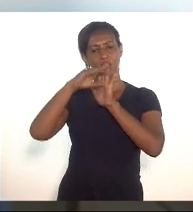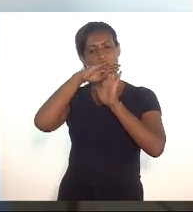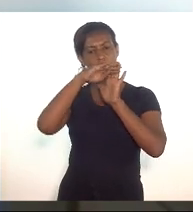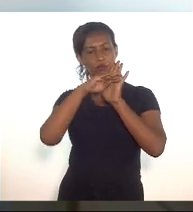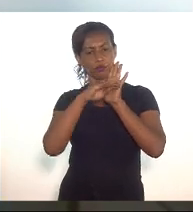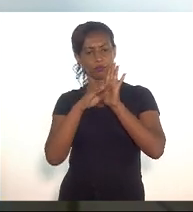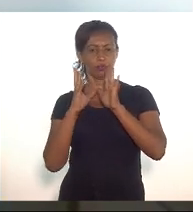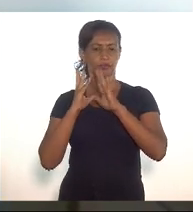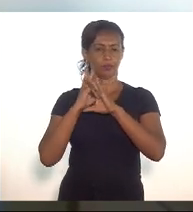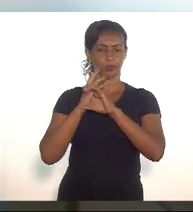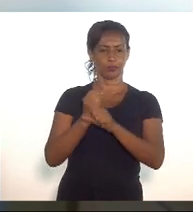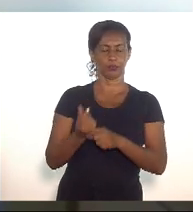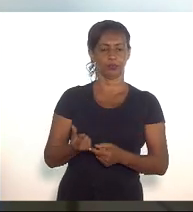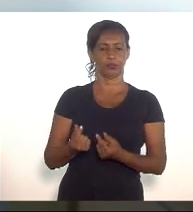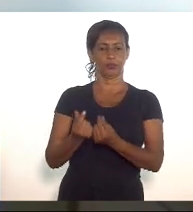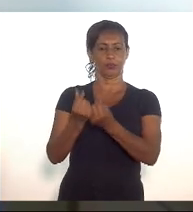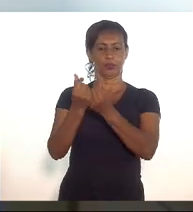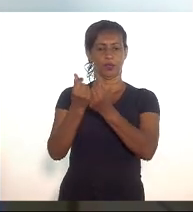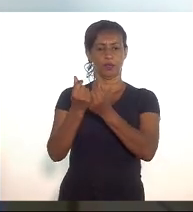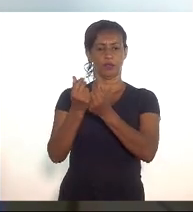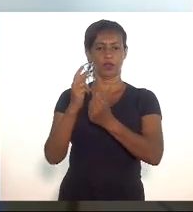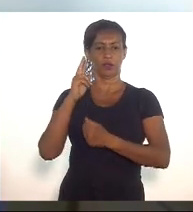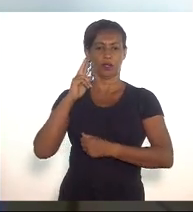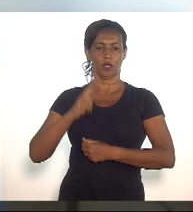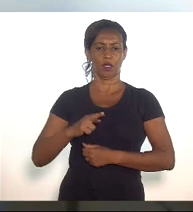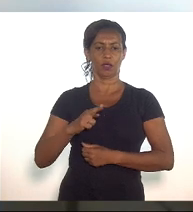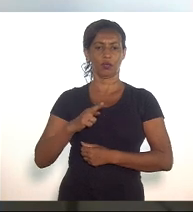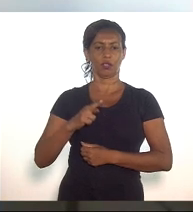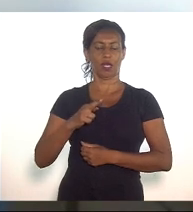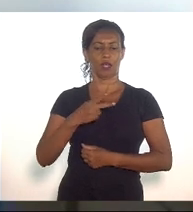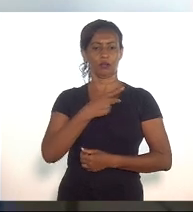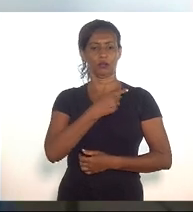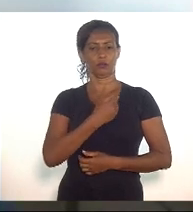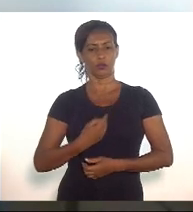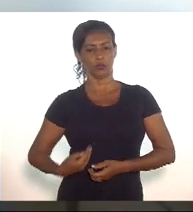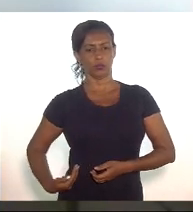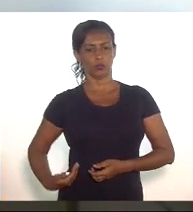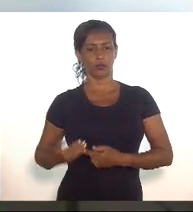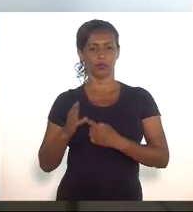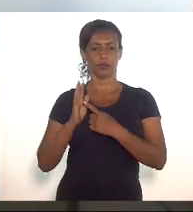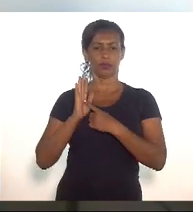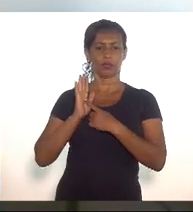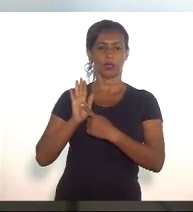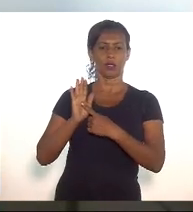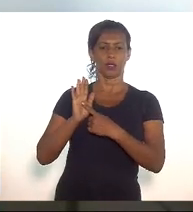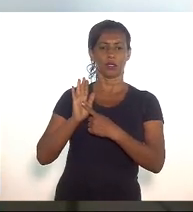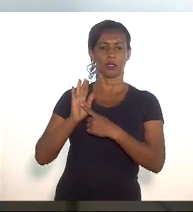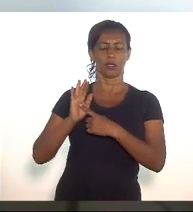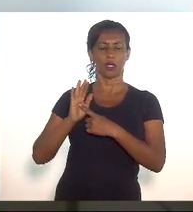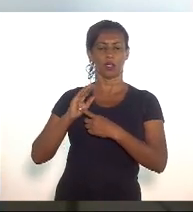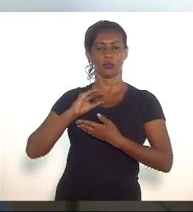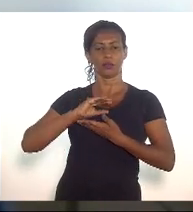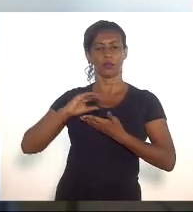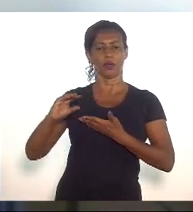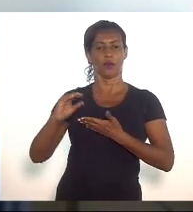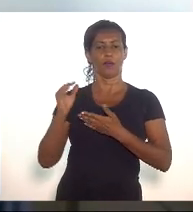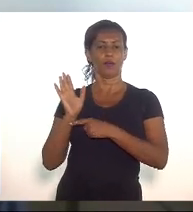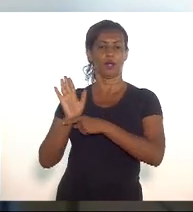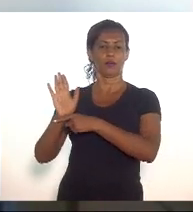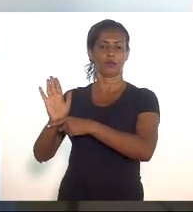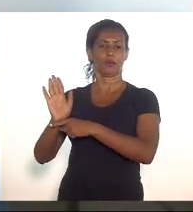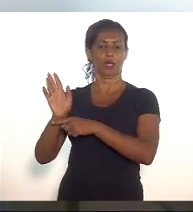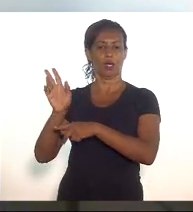orçamentárias, visando que os resultados das políticas públicas sejam em benefício real da